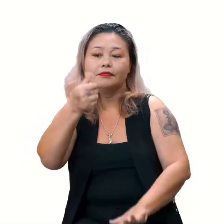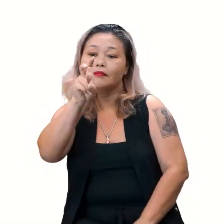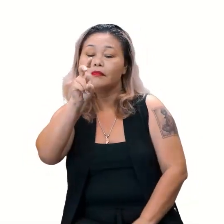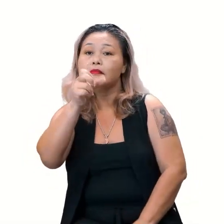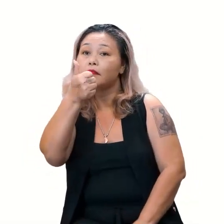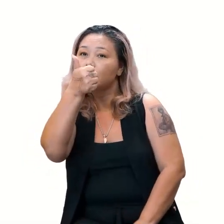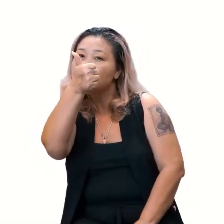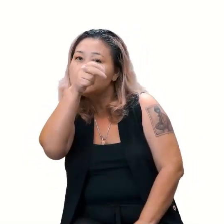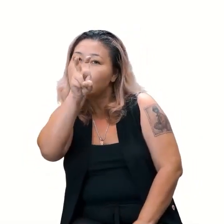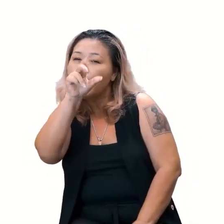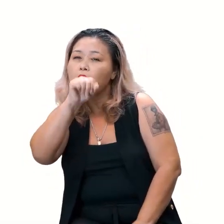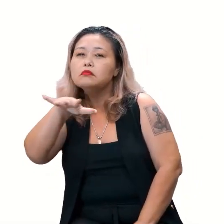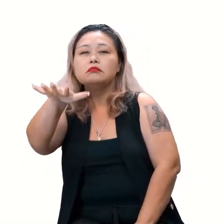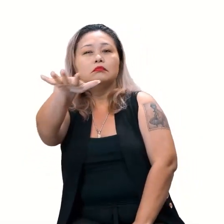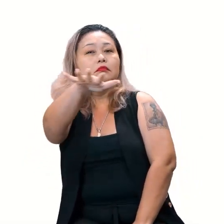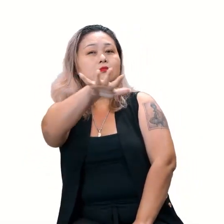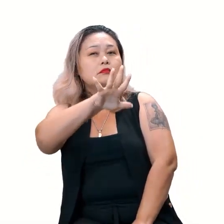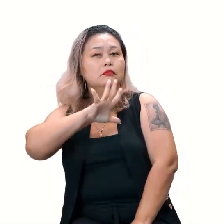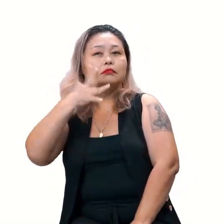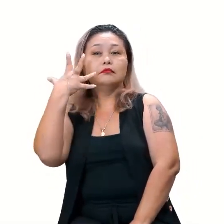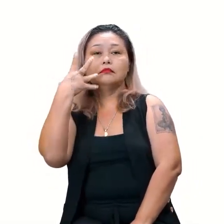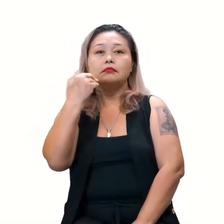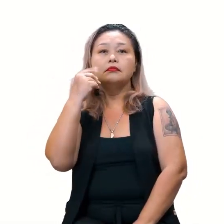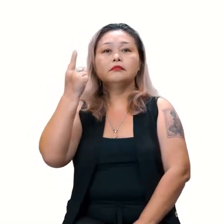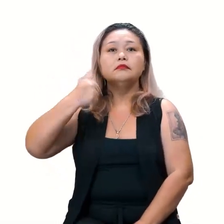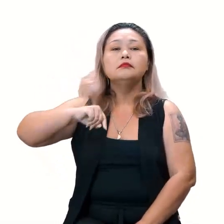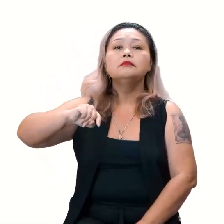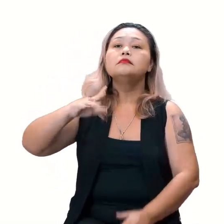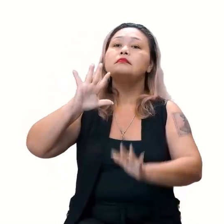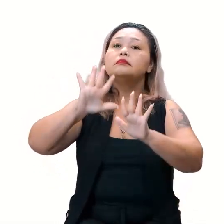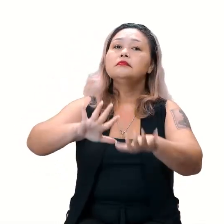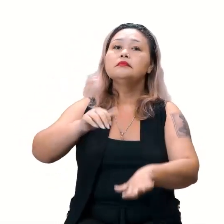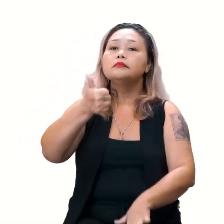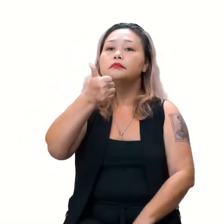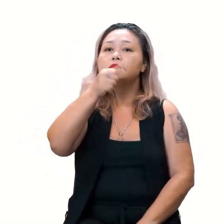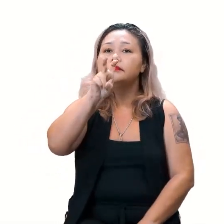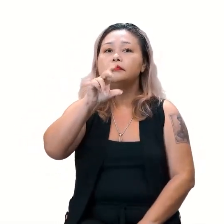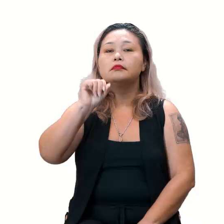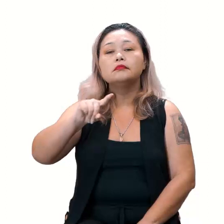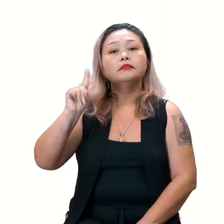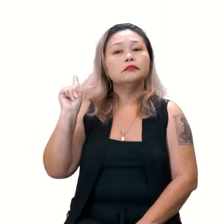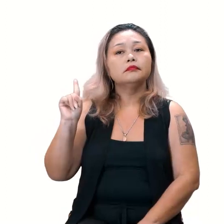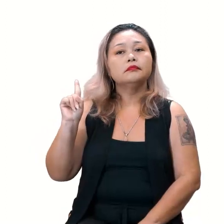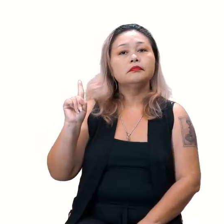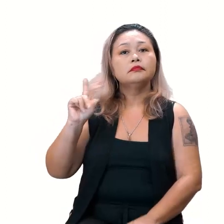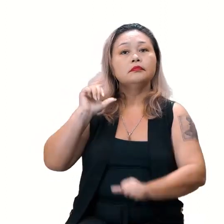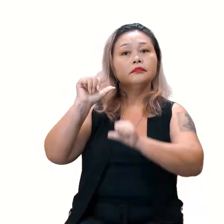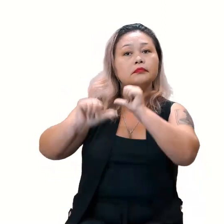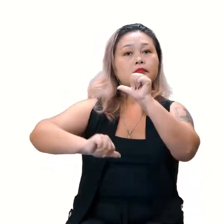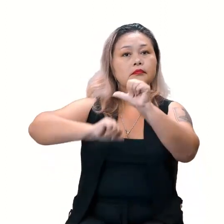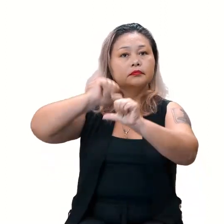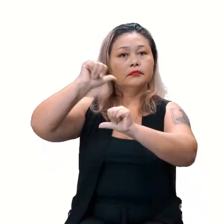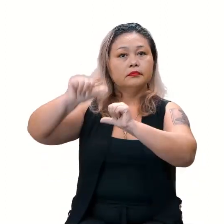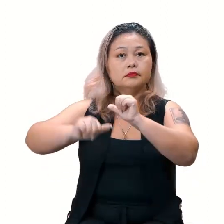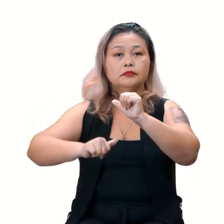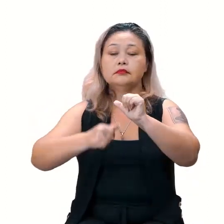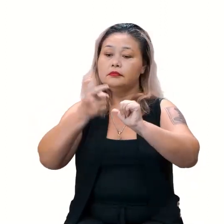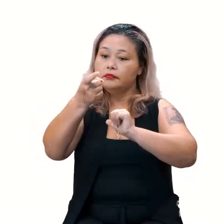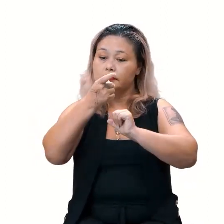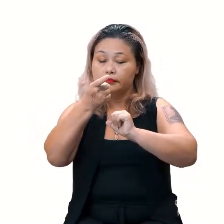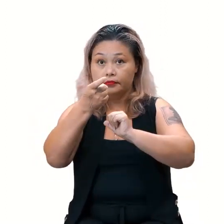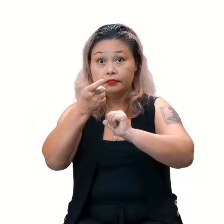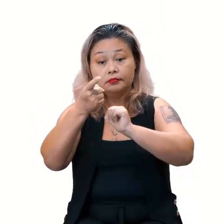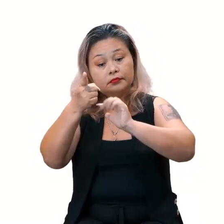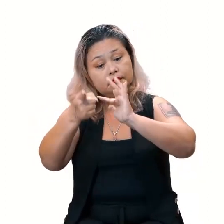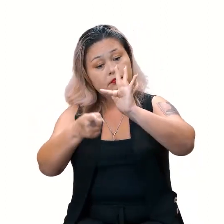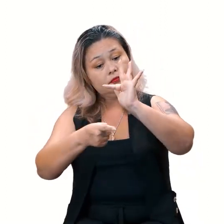essa paisagem é bonita, né? Muito para bom. 15 dias, o que que acontece? Vamos lá, nós vamos trocar no lugar do X, da incógnita,